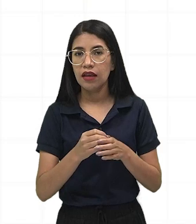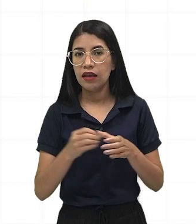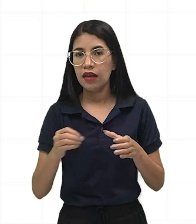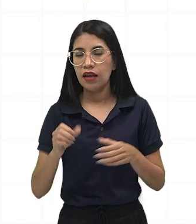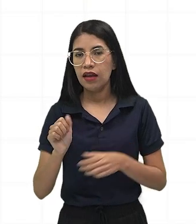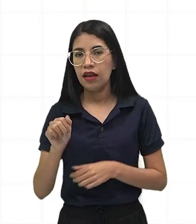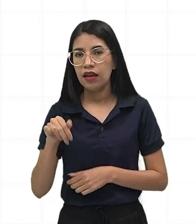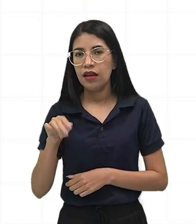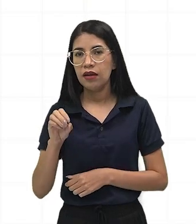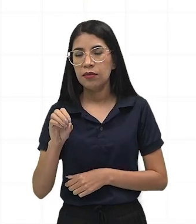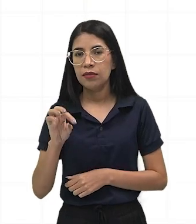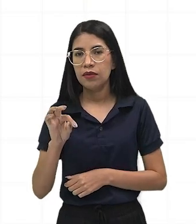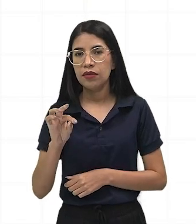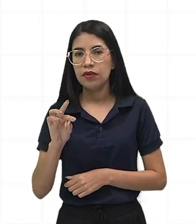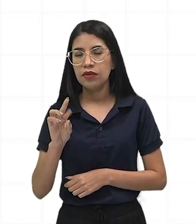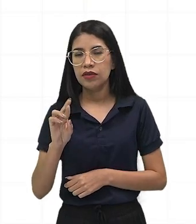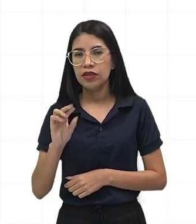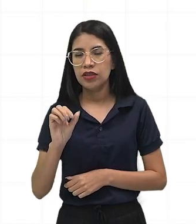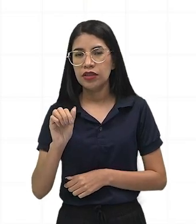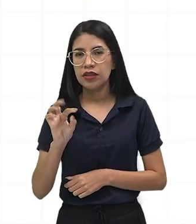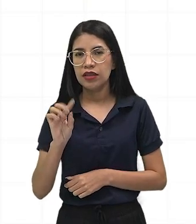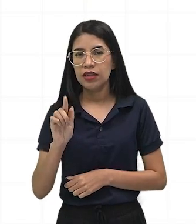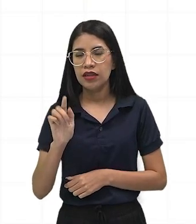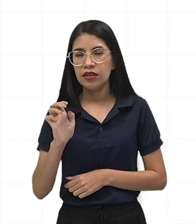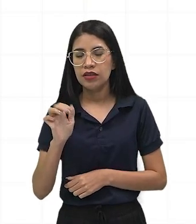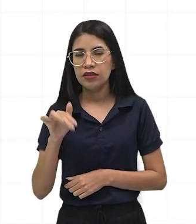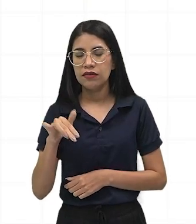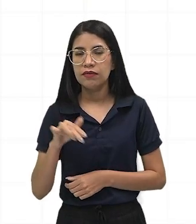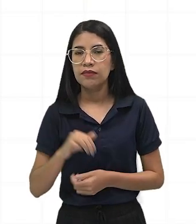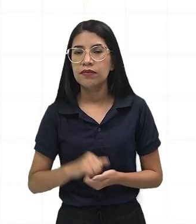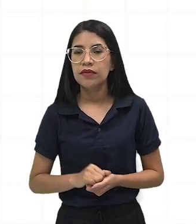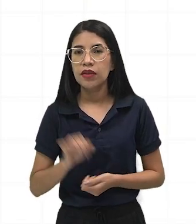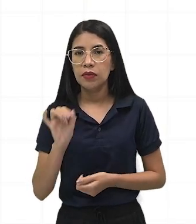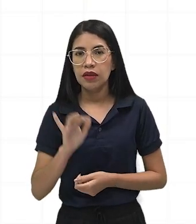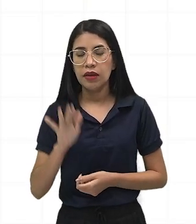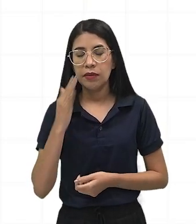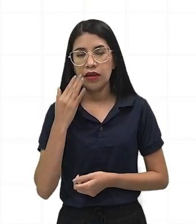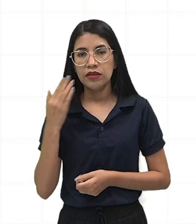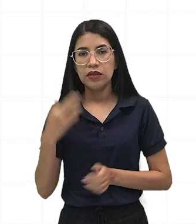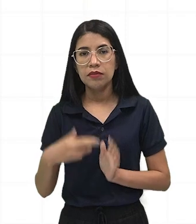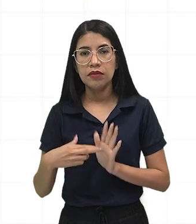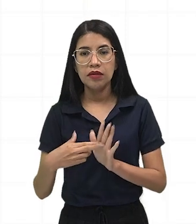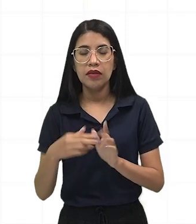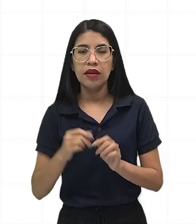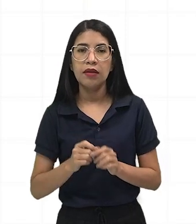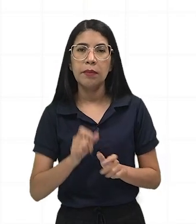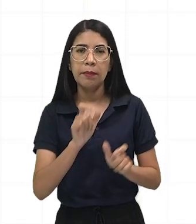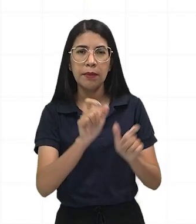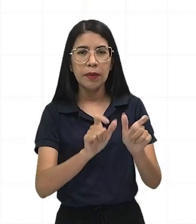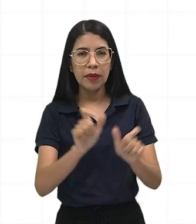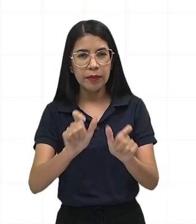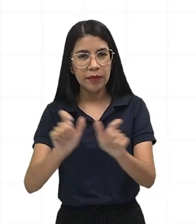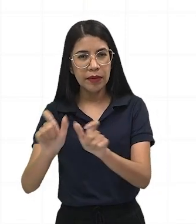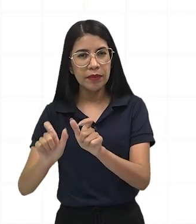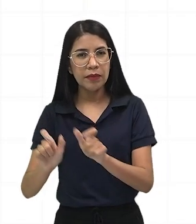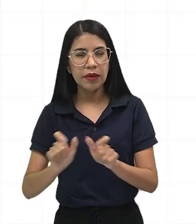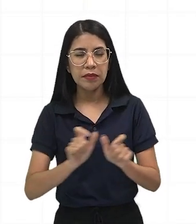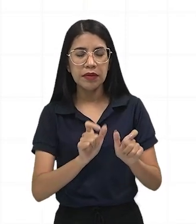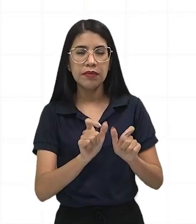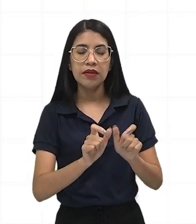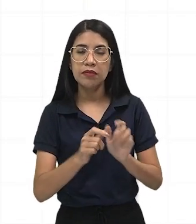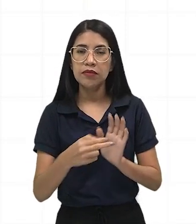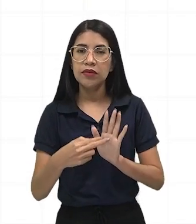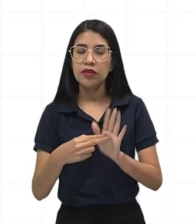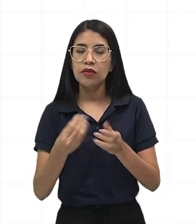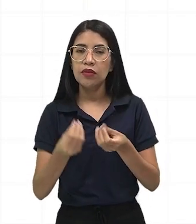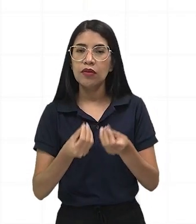amostragem. Nós temos aqui a imagem. Então, aqui nós temos vários e vários, mostrando aqui como se